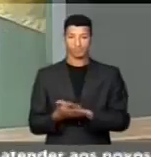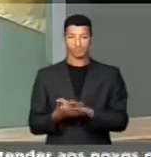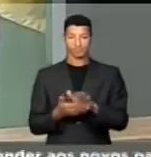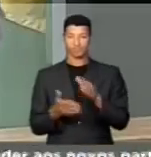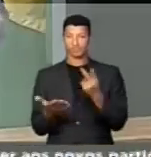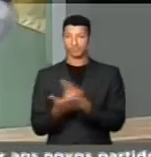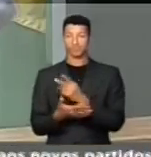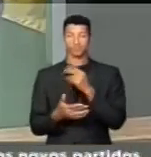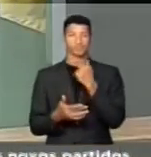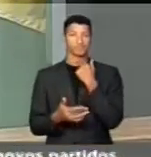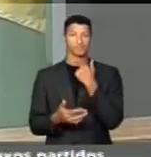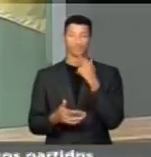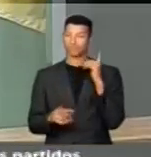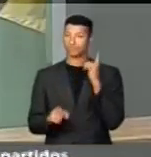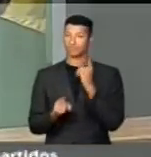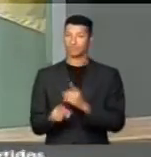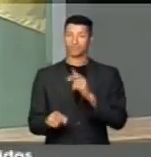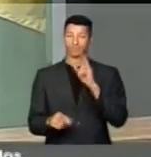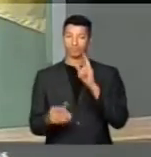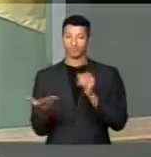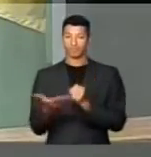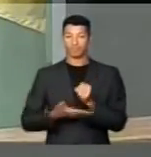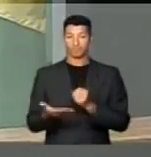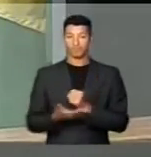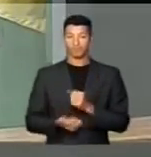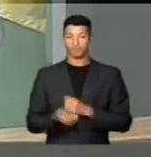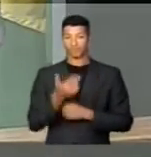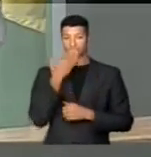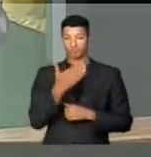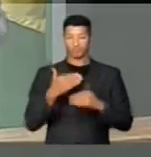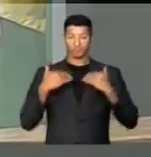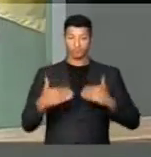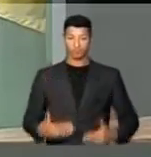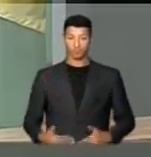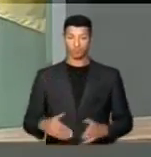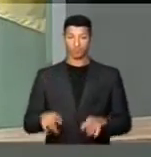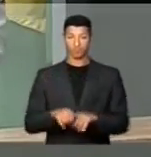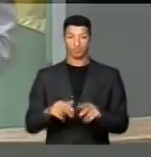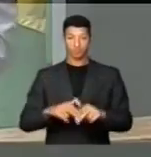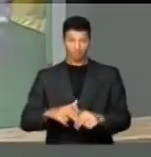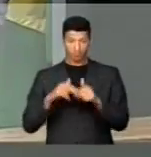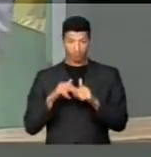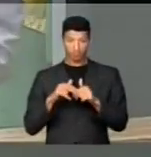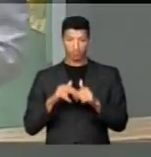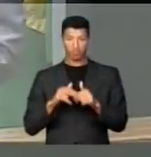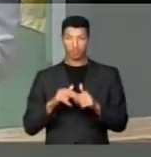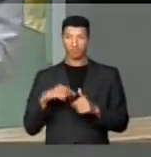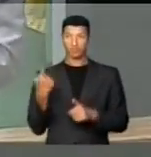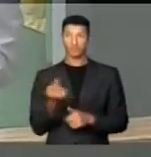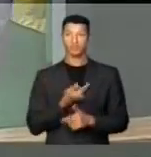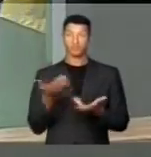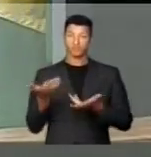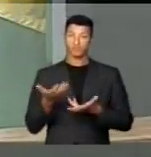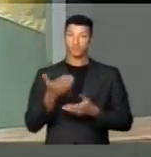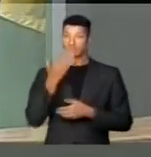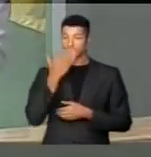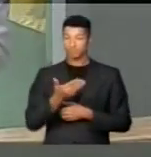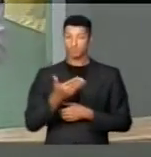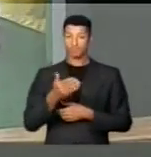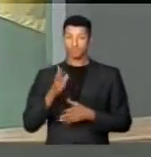lógico pode encontrar respaldo nesse tipo de comportamento. E, portanto, cabe a nós, de